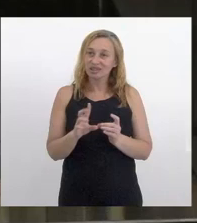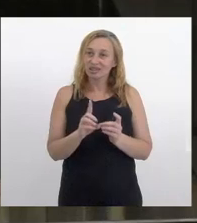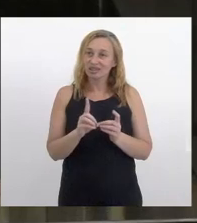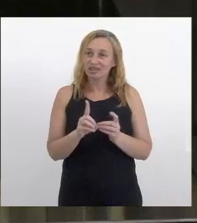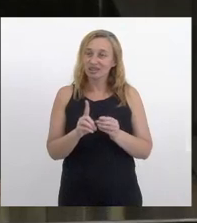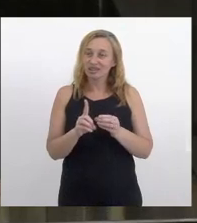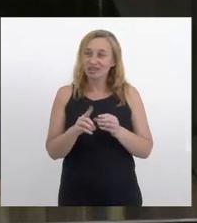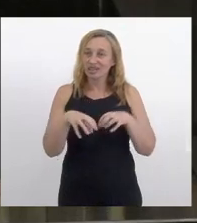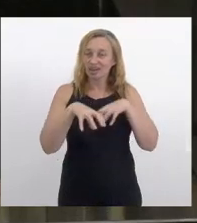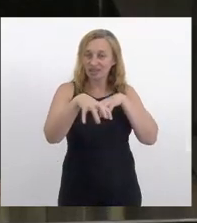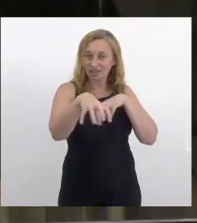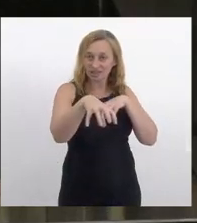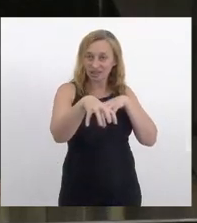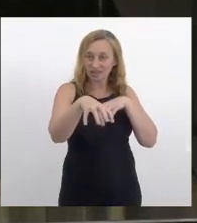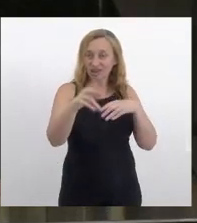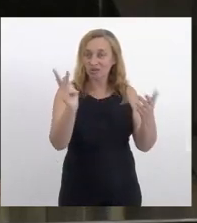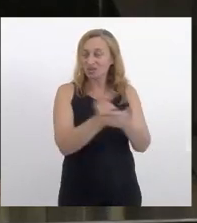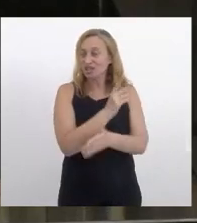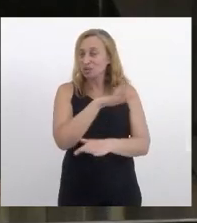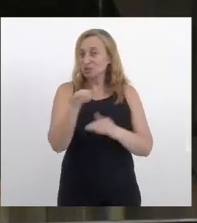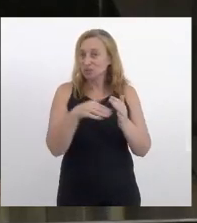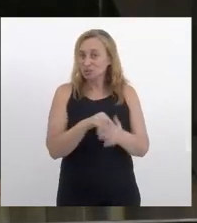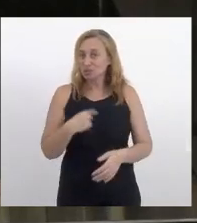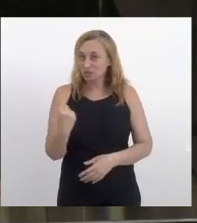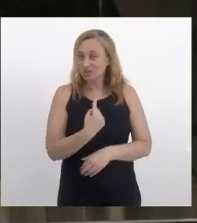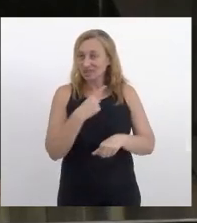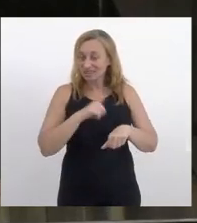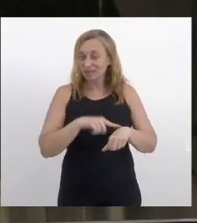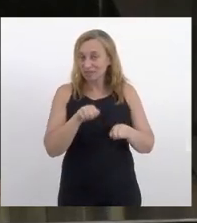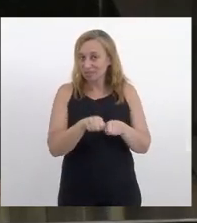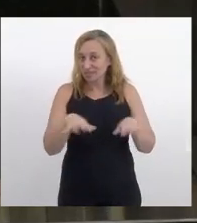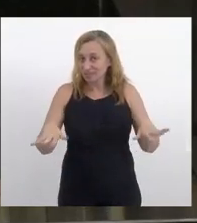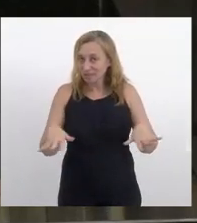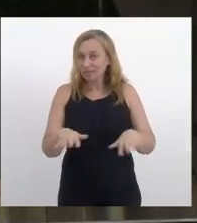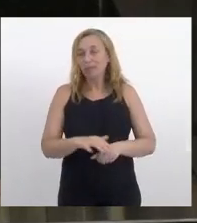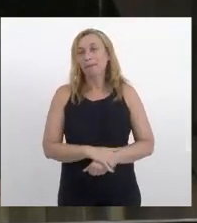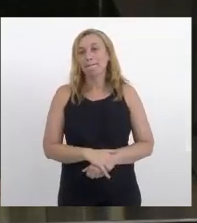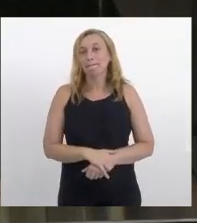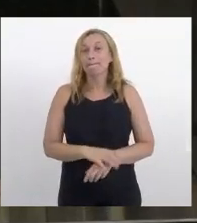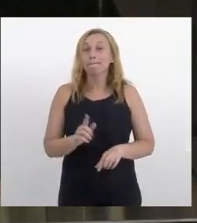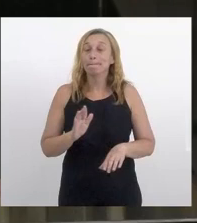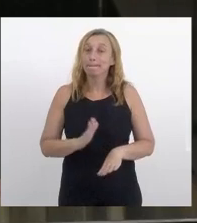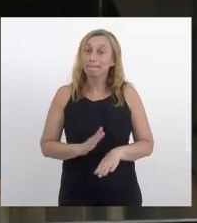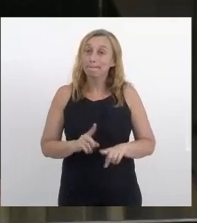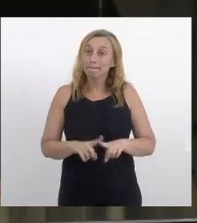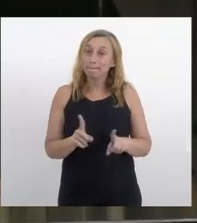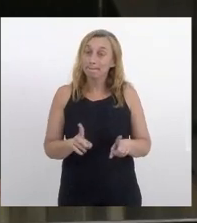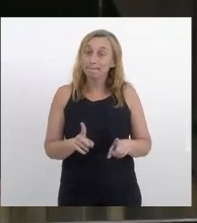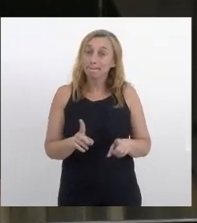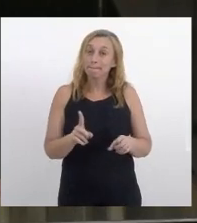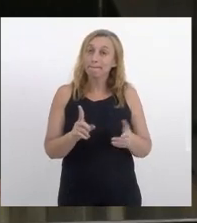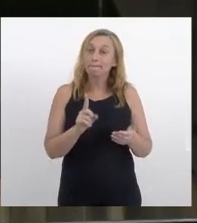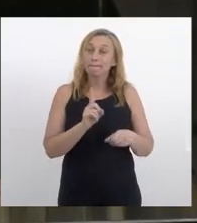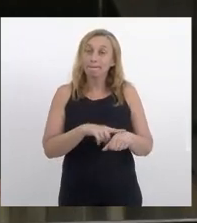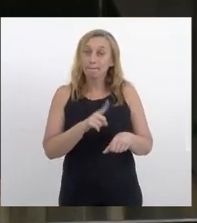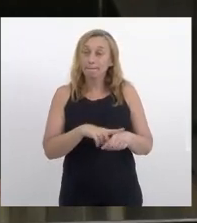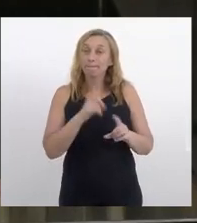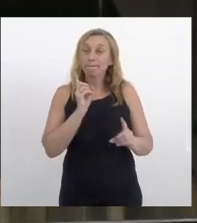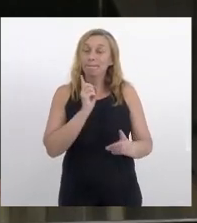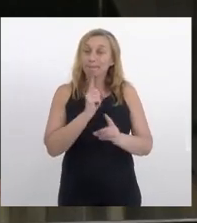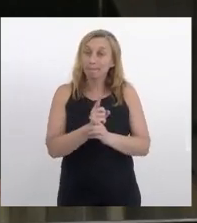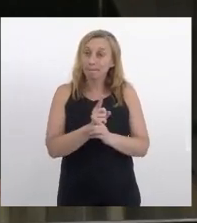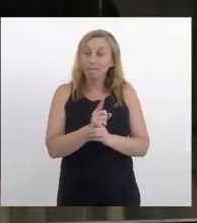como acontece justamente com todos nós nesse tempo de pandemia. Mas também tínhamos momentos de encontros,